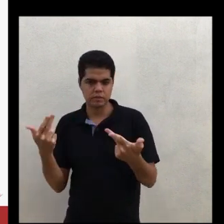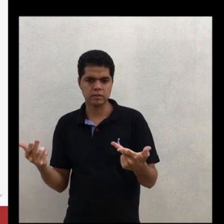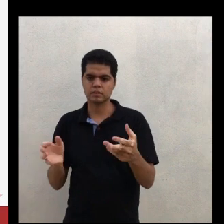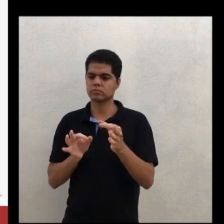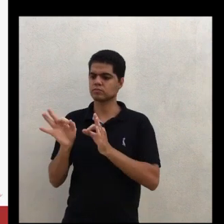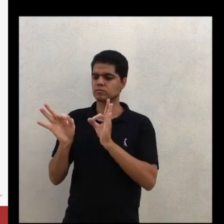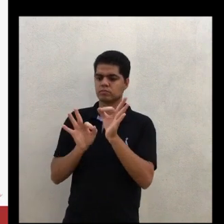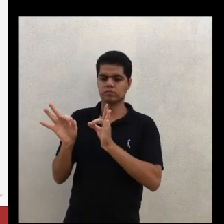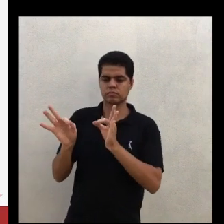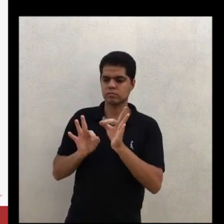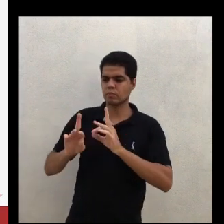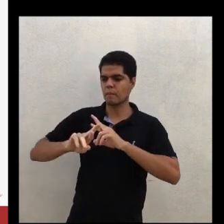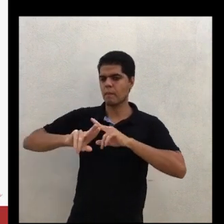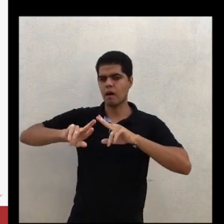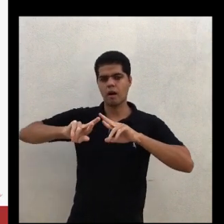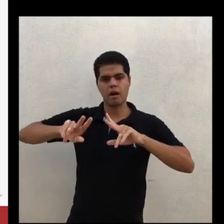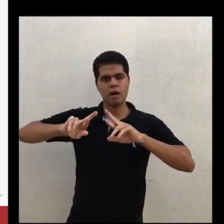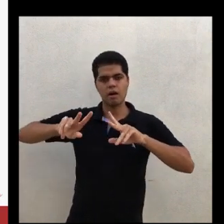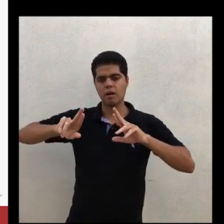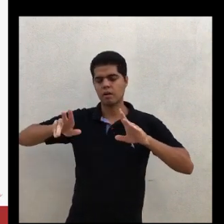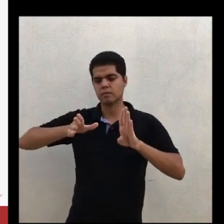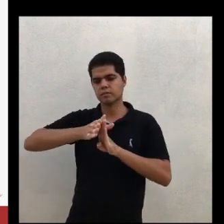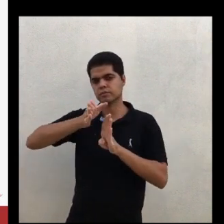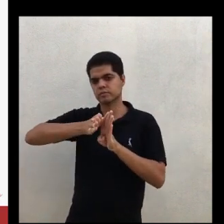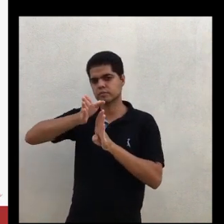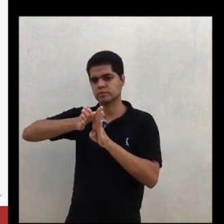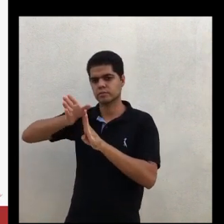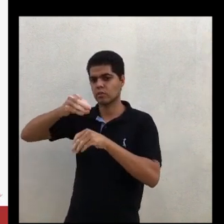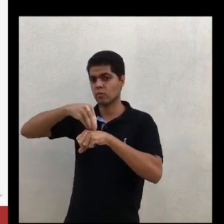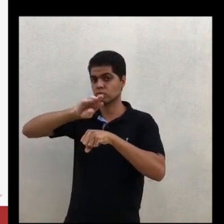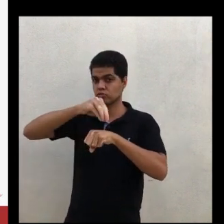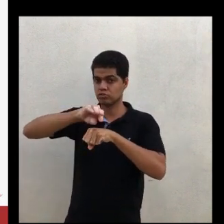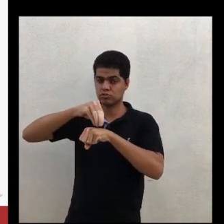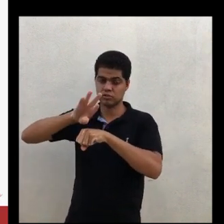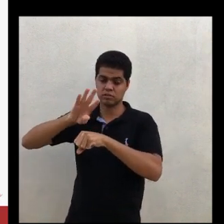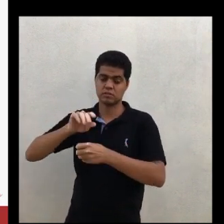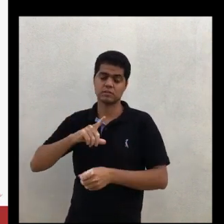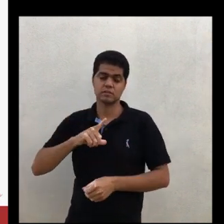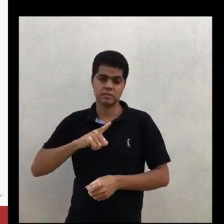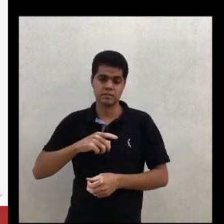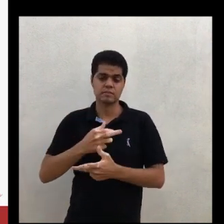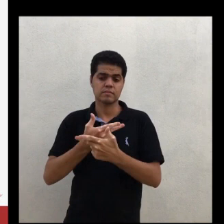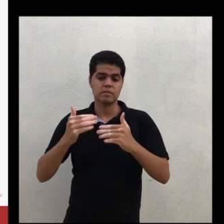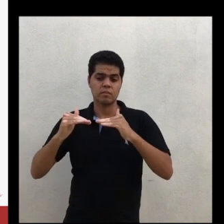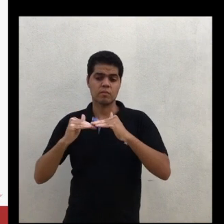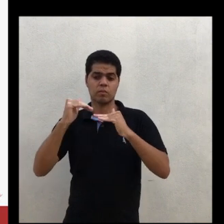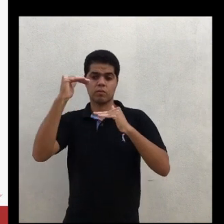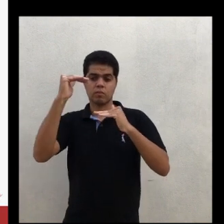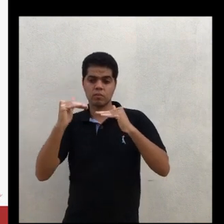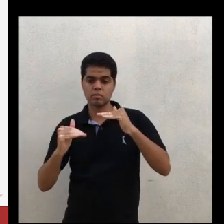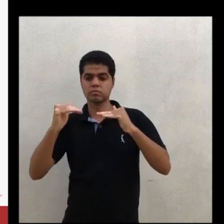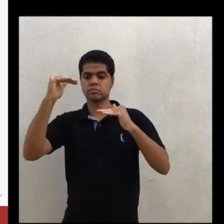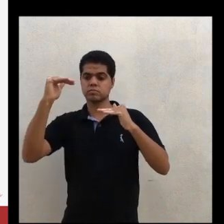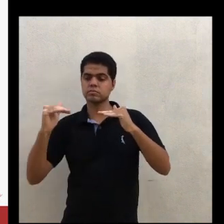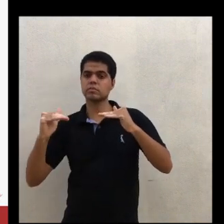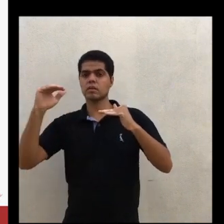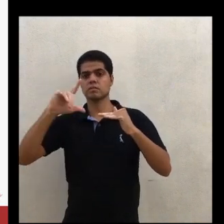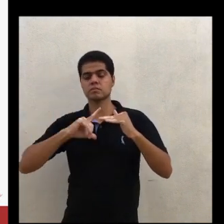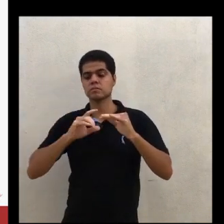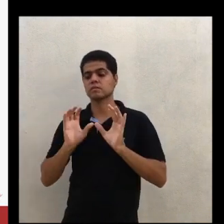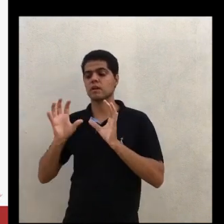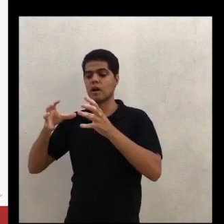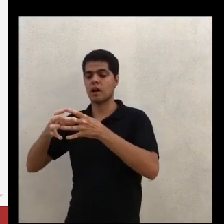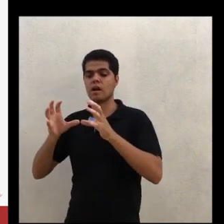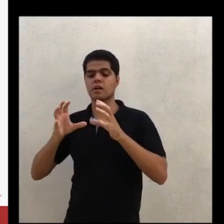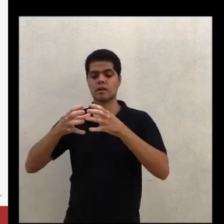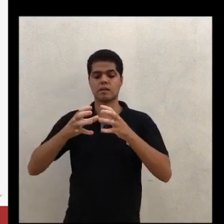pelas áreas que representam os graus de pertinência em cada um dos conjuntos. Ele leva em consideração esses graus